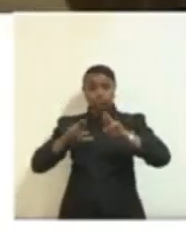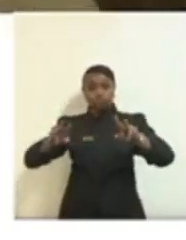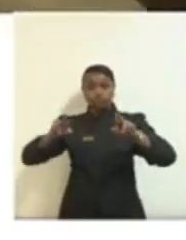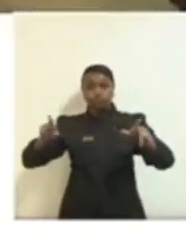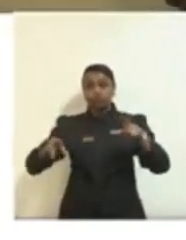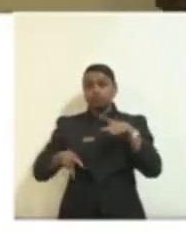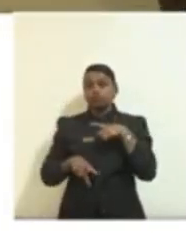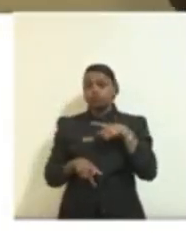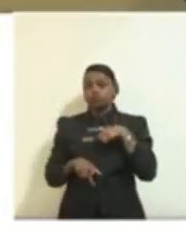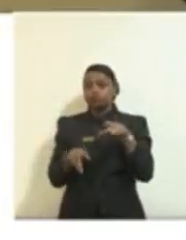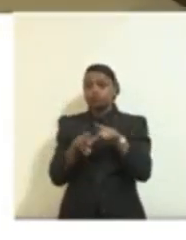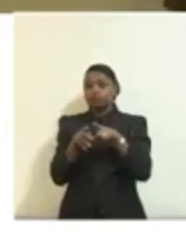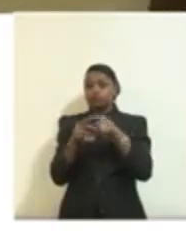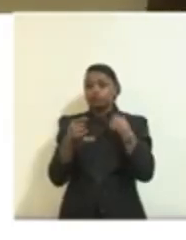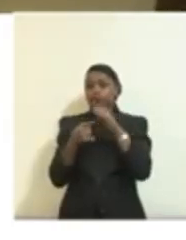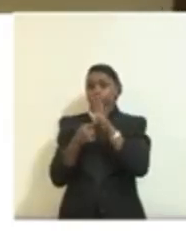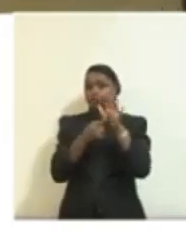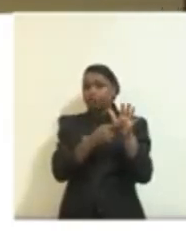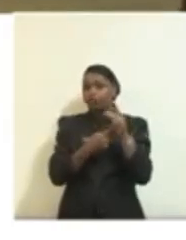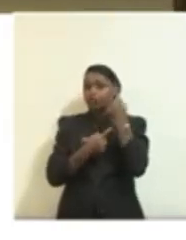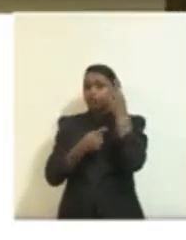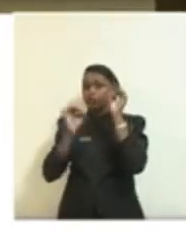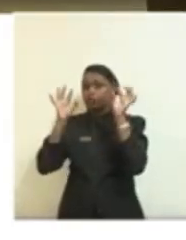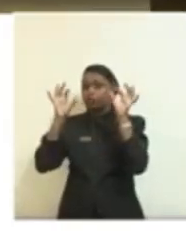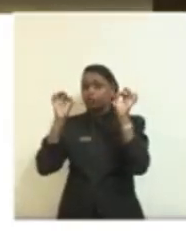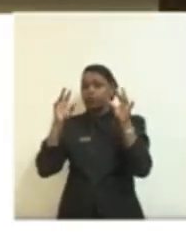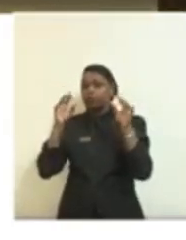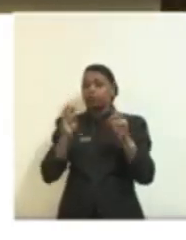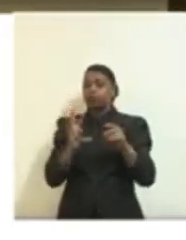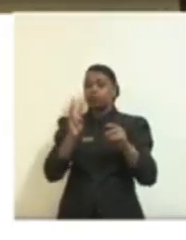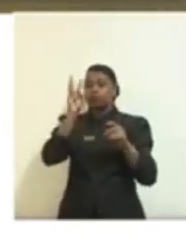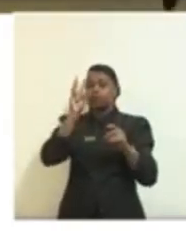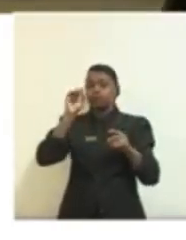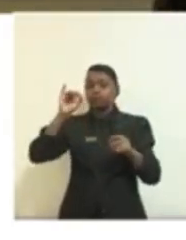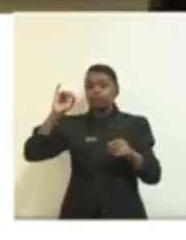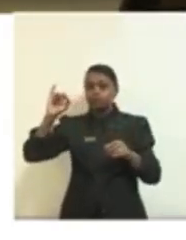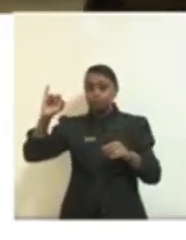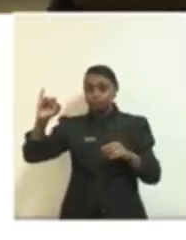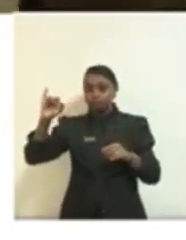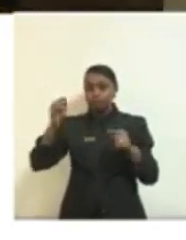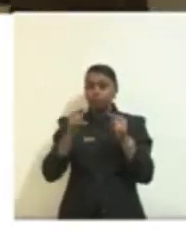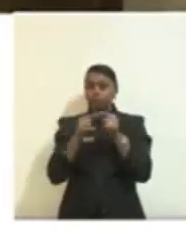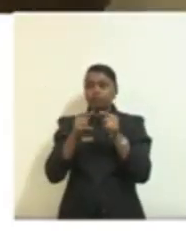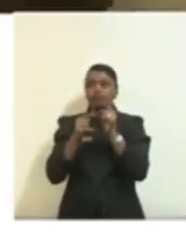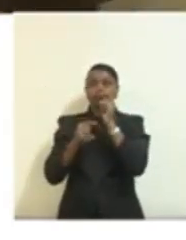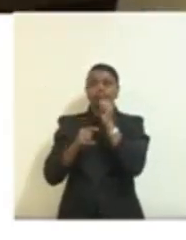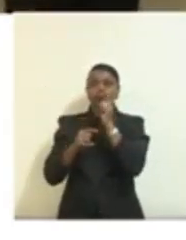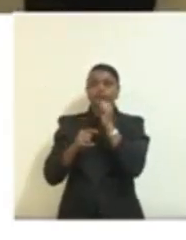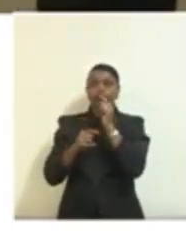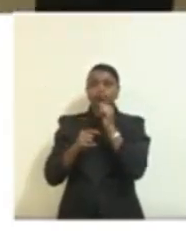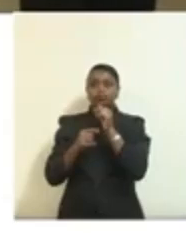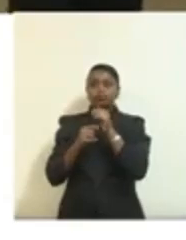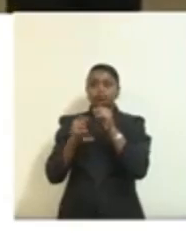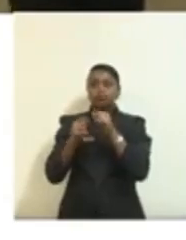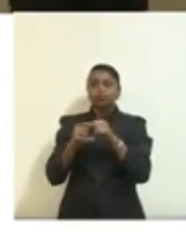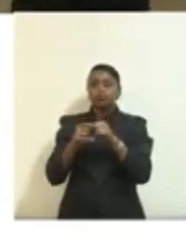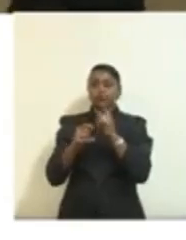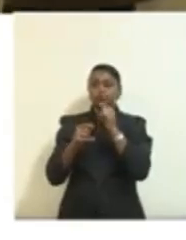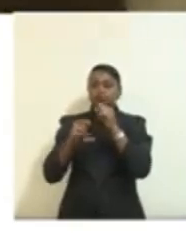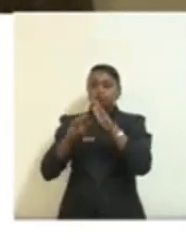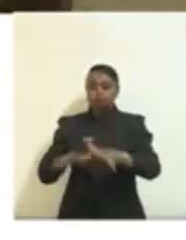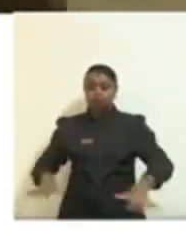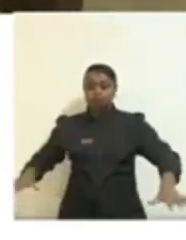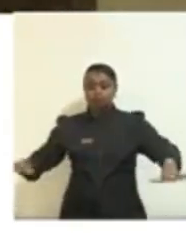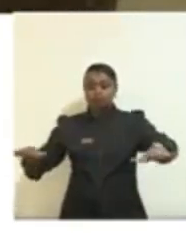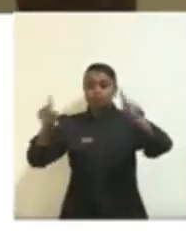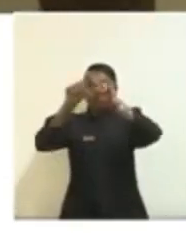destaquei aqui um que é o WI, que é produção de água. Tá? Só para dar um exemplo. Então, aqui são os vários